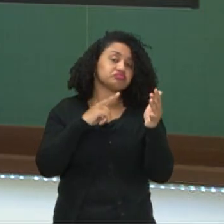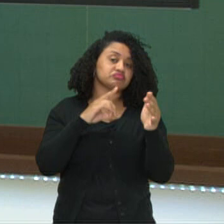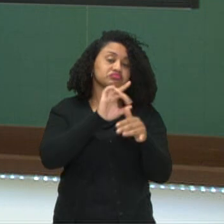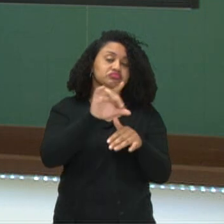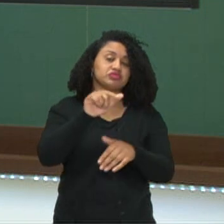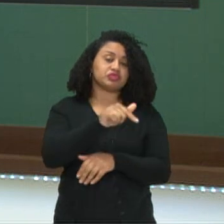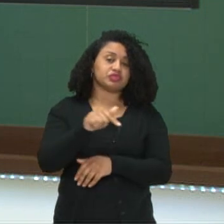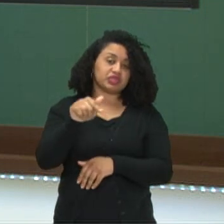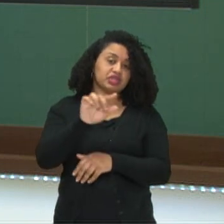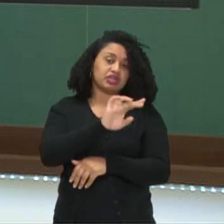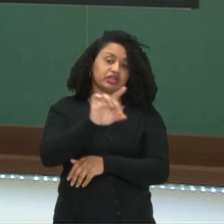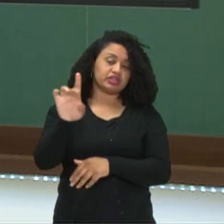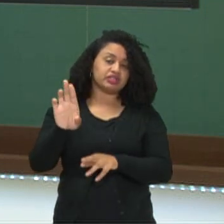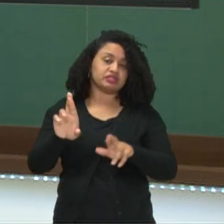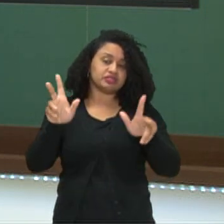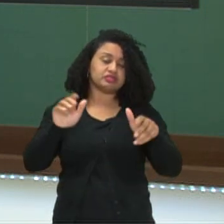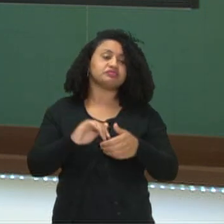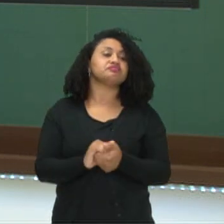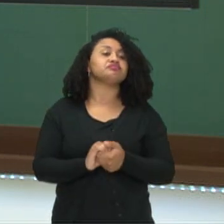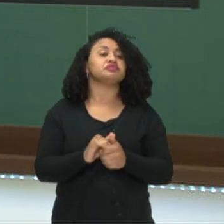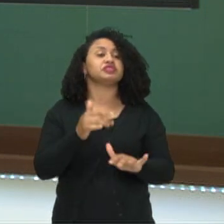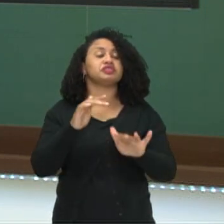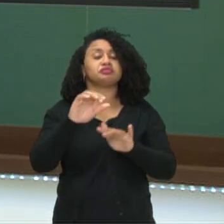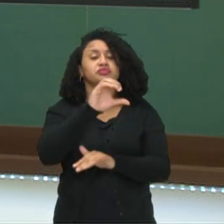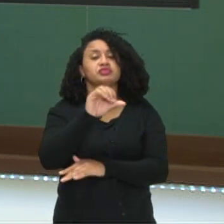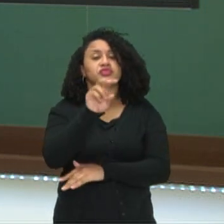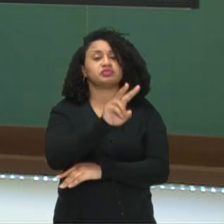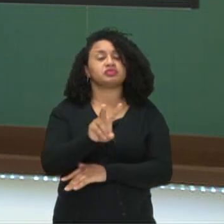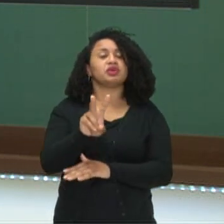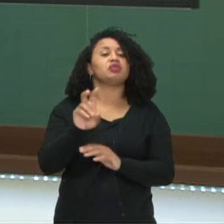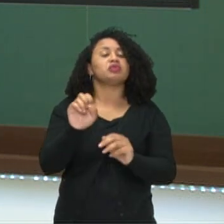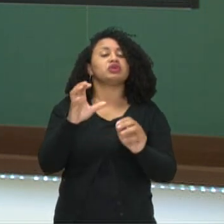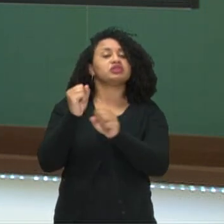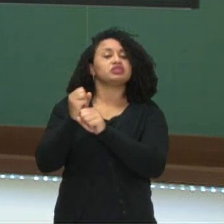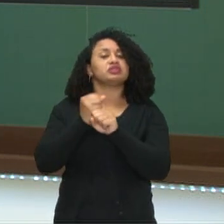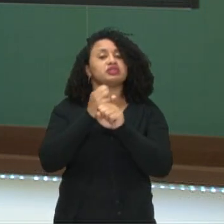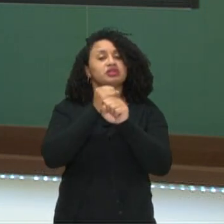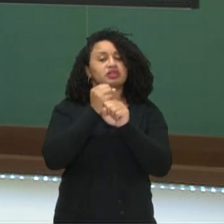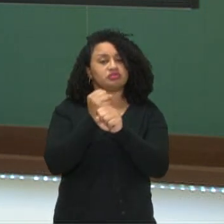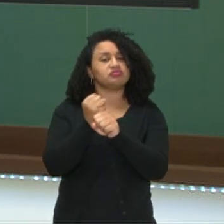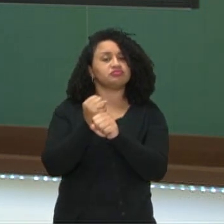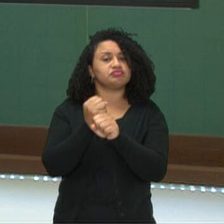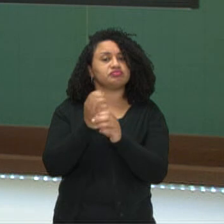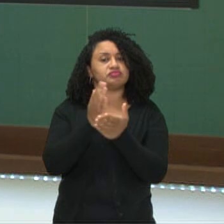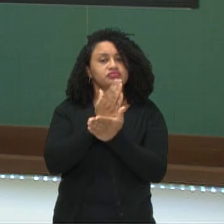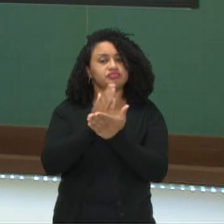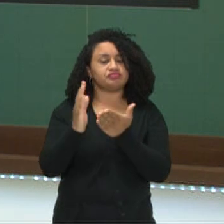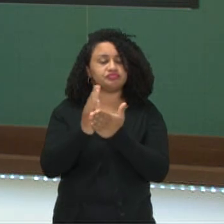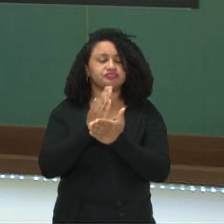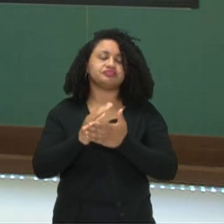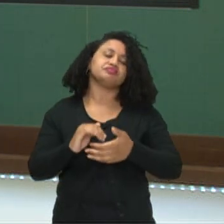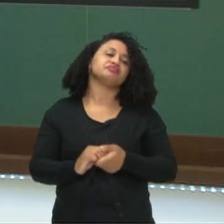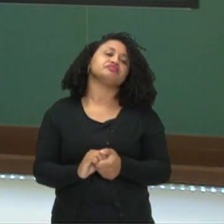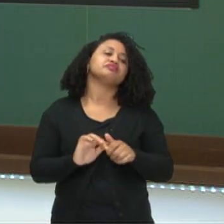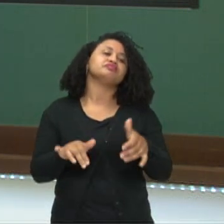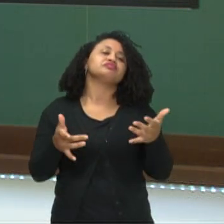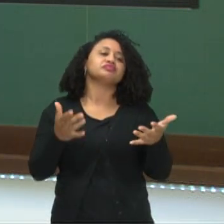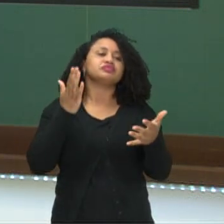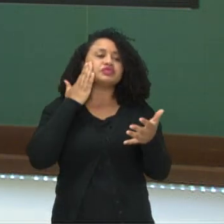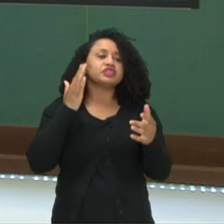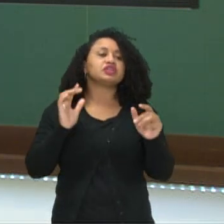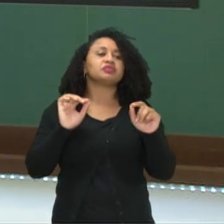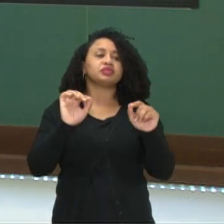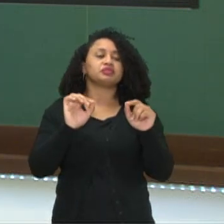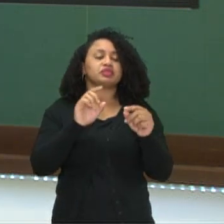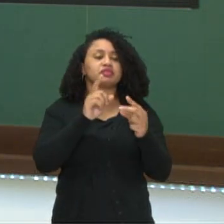elétrica relativa a esses 9 volts, você pode calcular as cargas individualmente. E o que nós sabemos é que os três